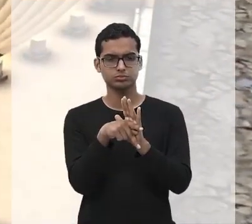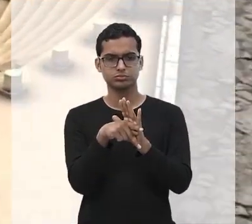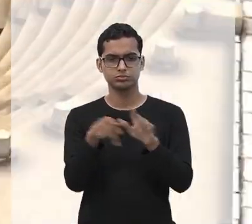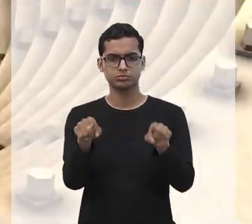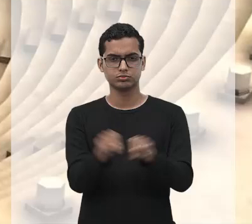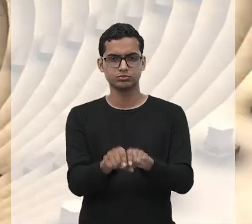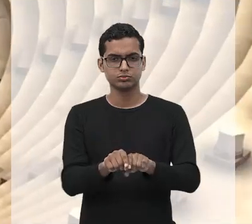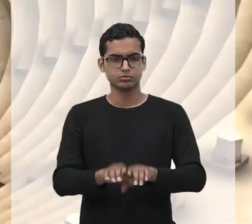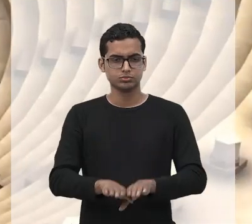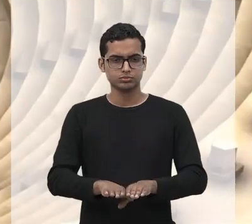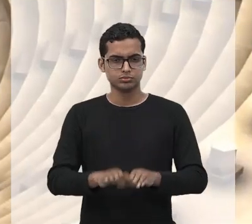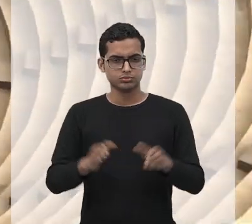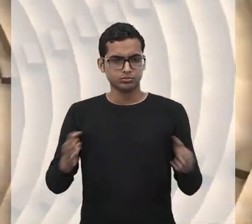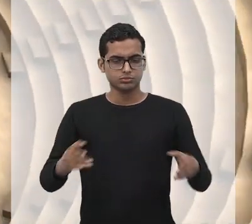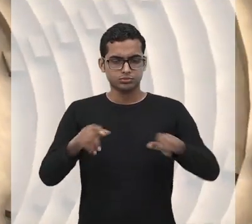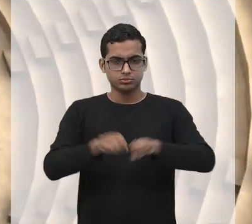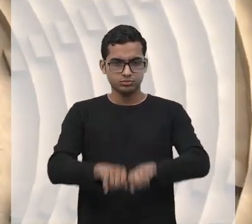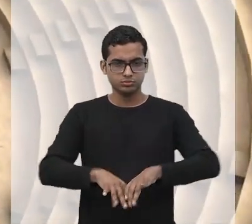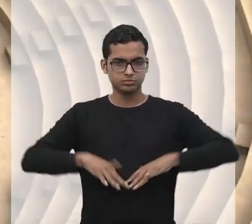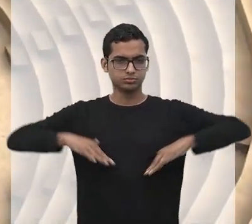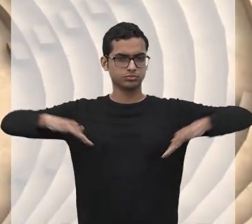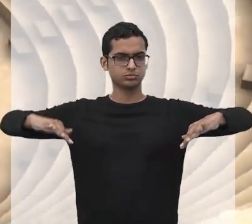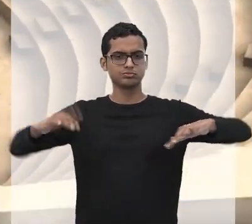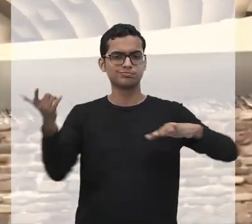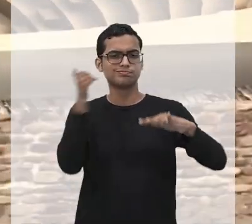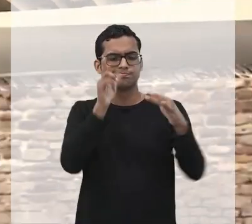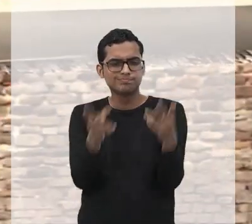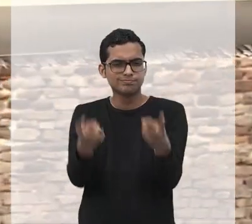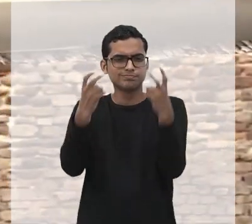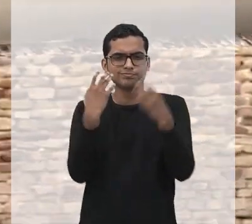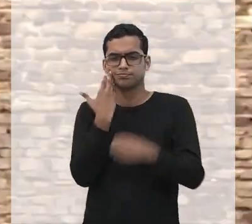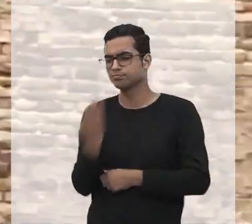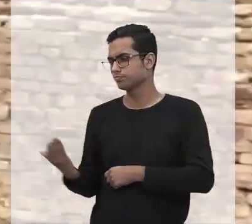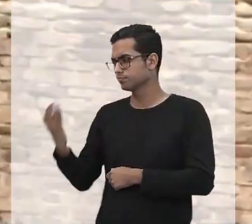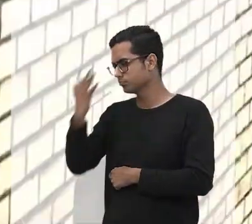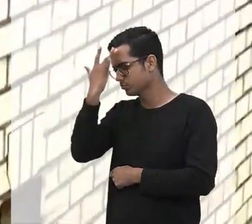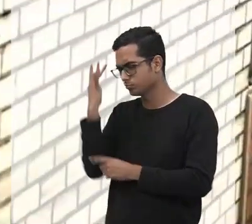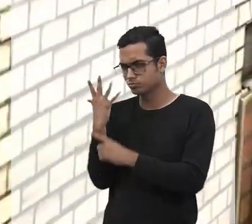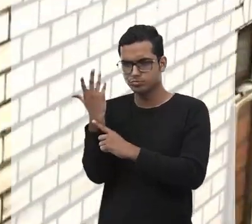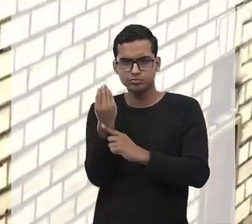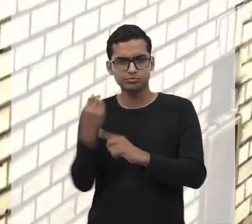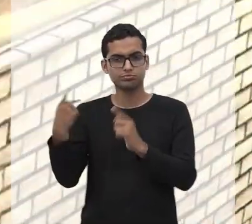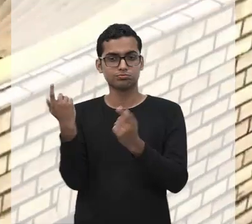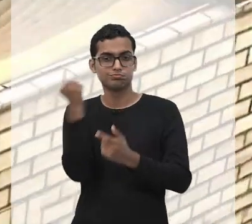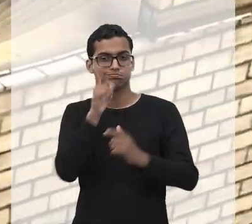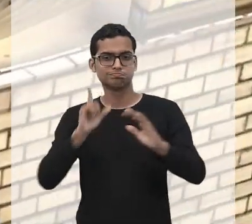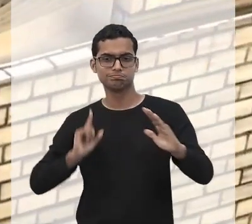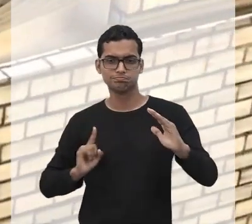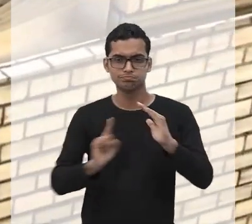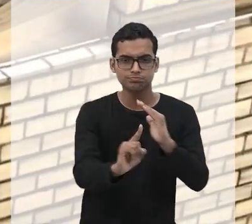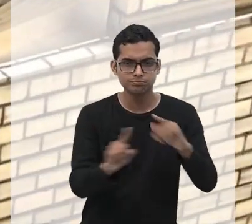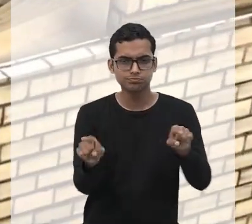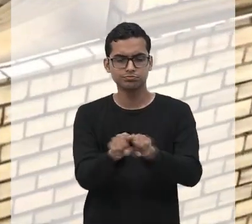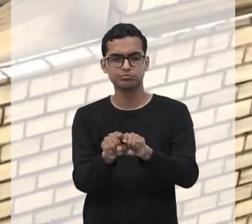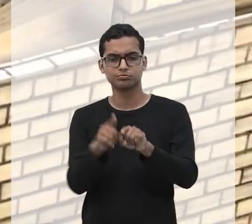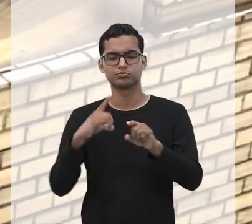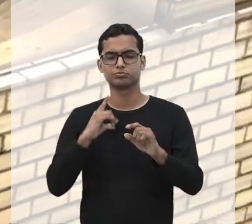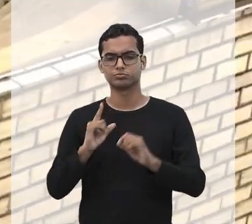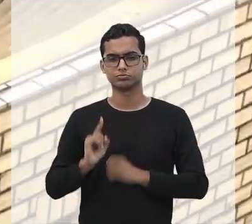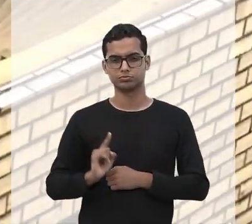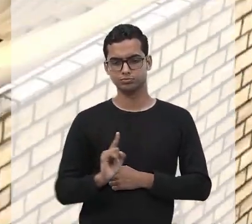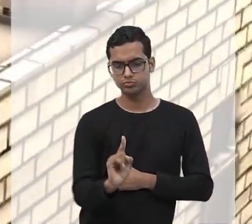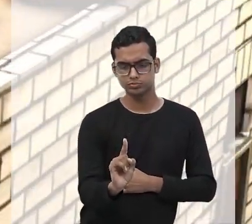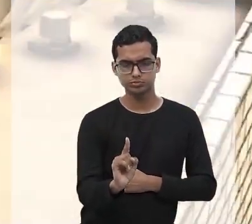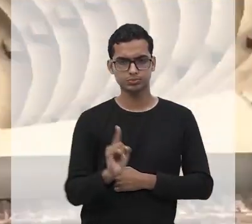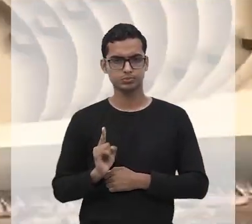gente já consegue perceber os lugares onde o artista ele pode fazer as entradas dele, onde ele pode entrar